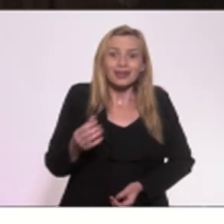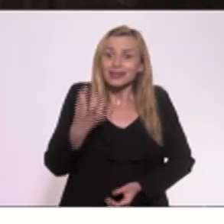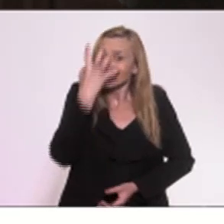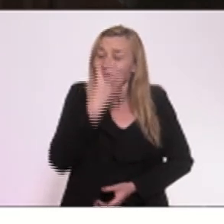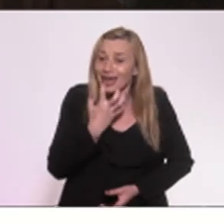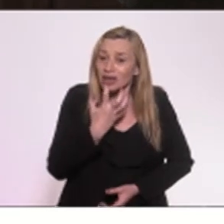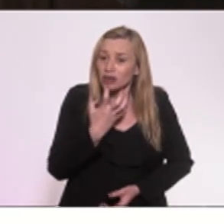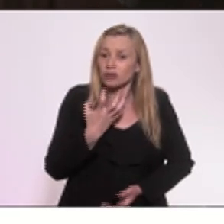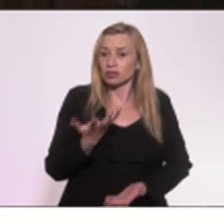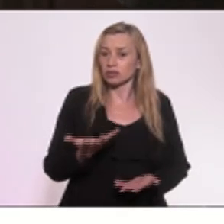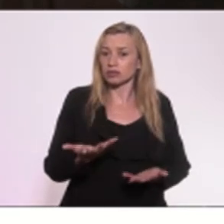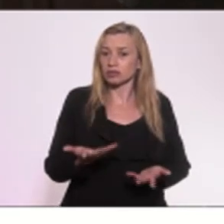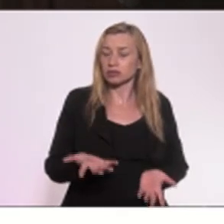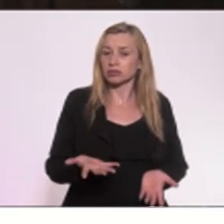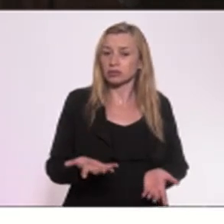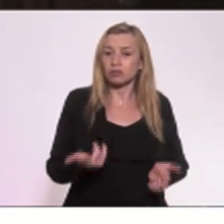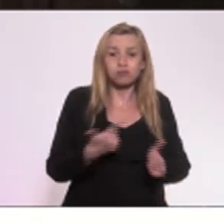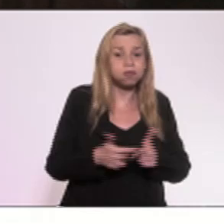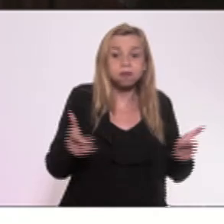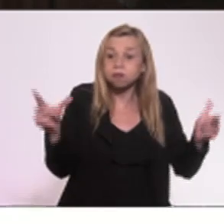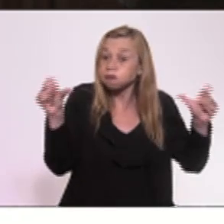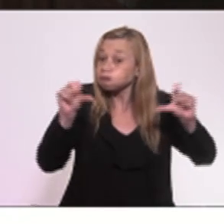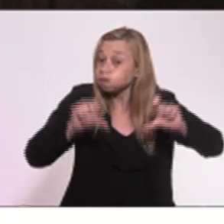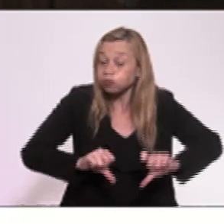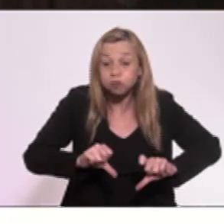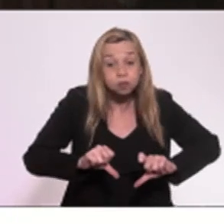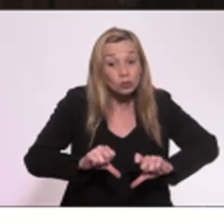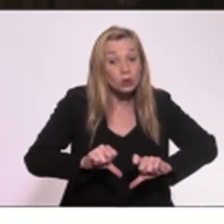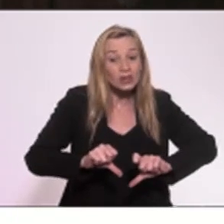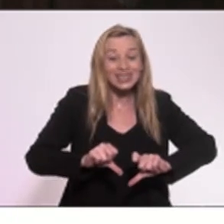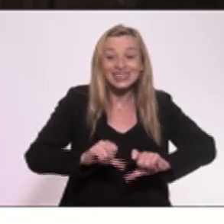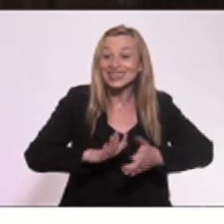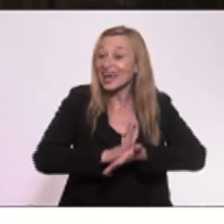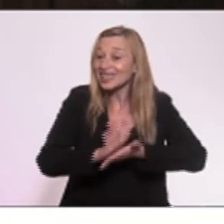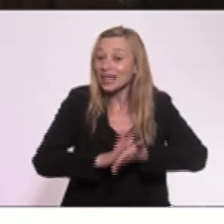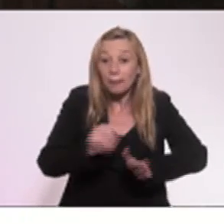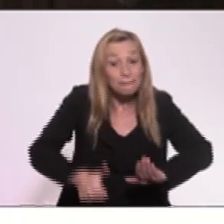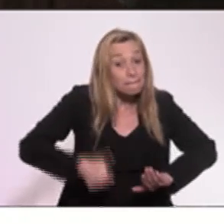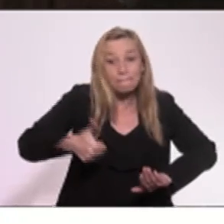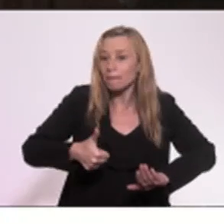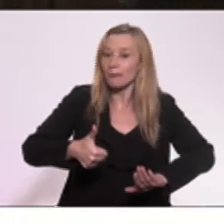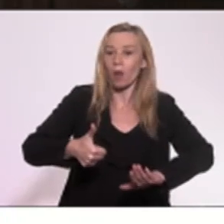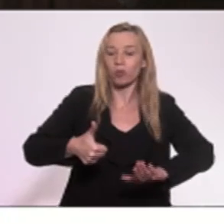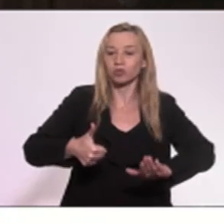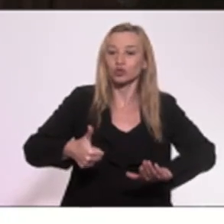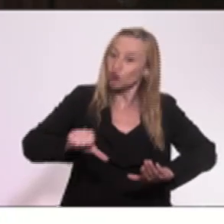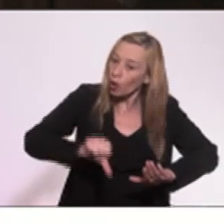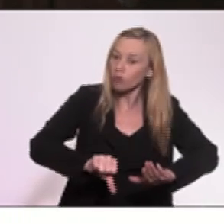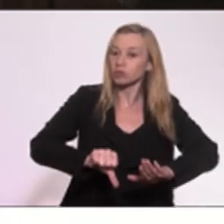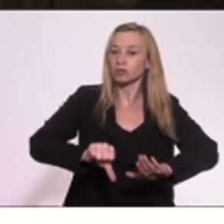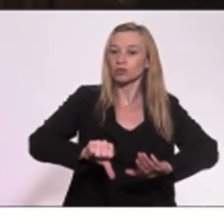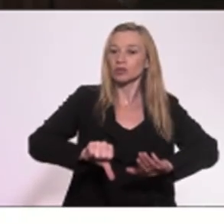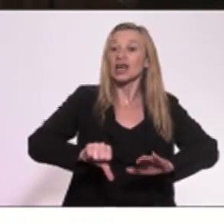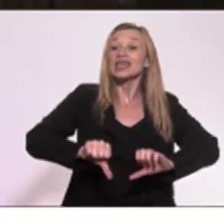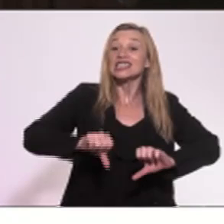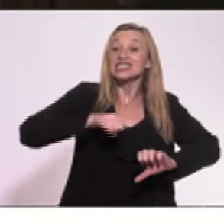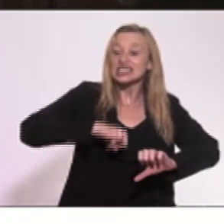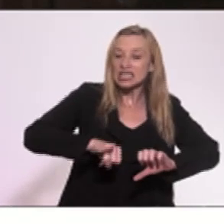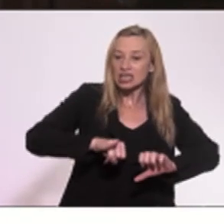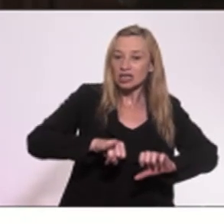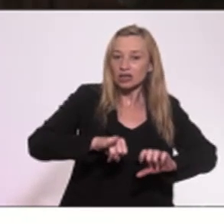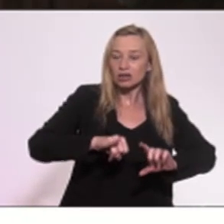gravíssima, nada ainda melhorou. Se esse regime de recuperação